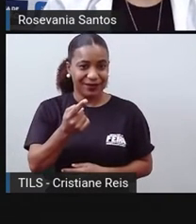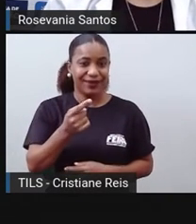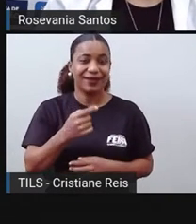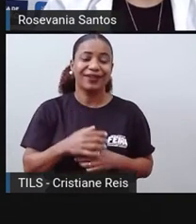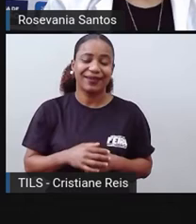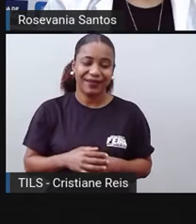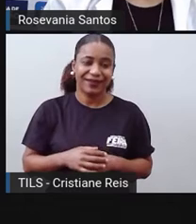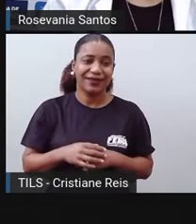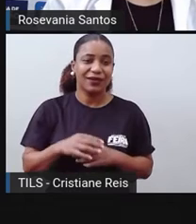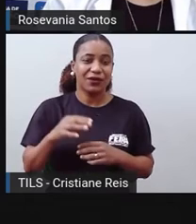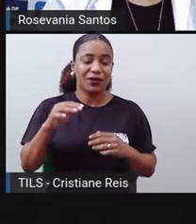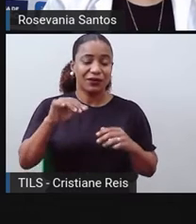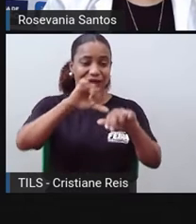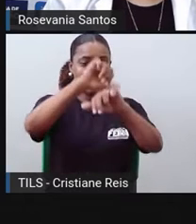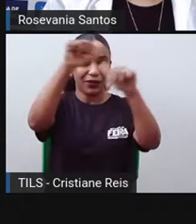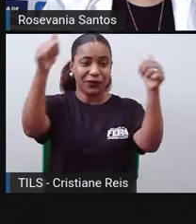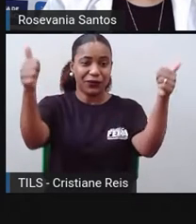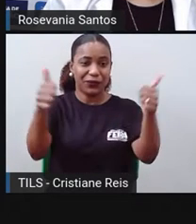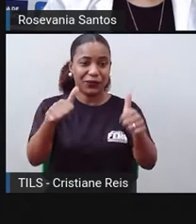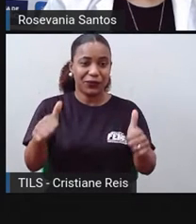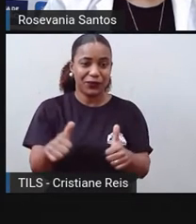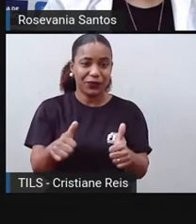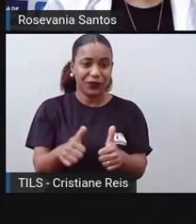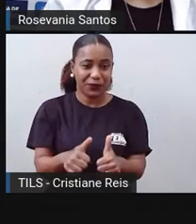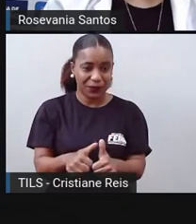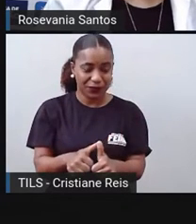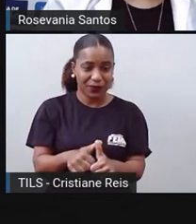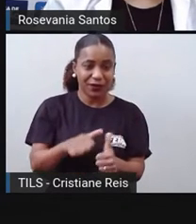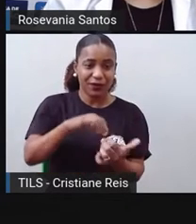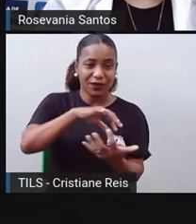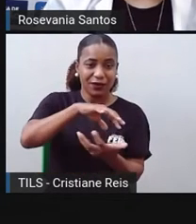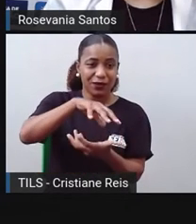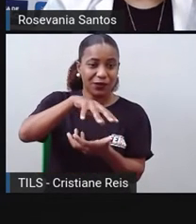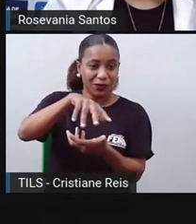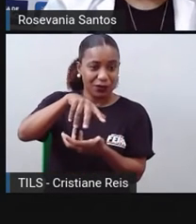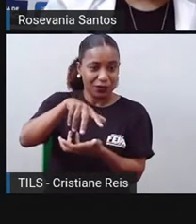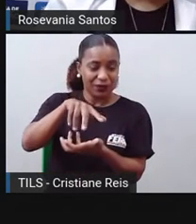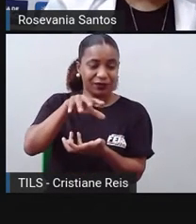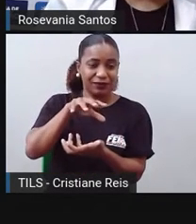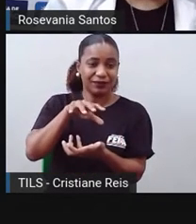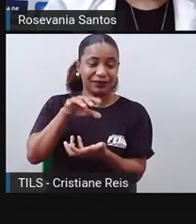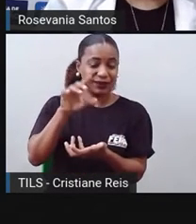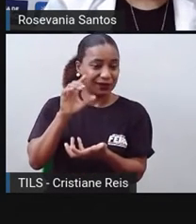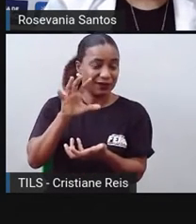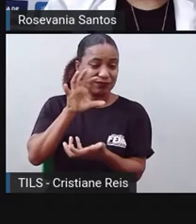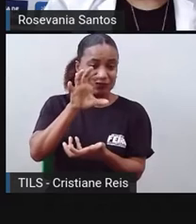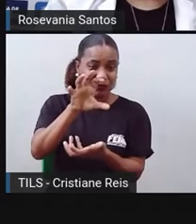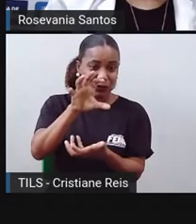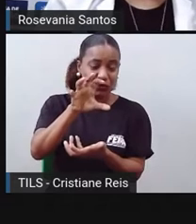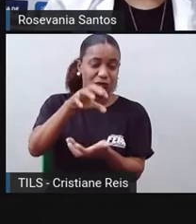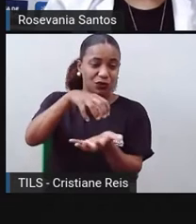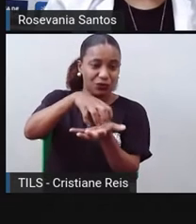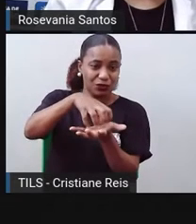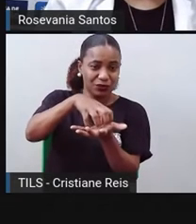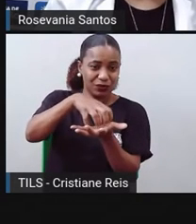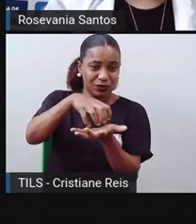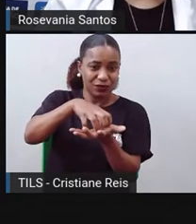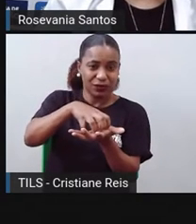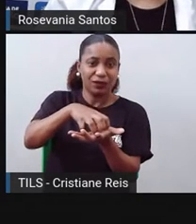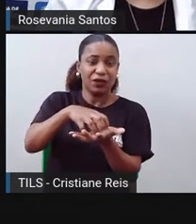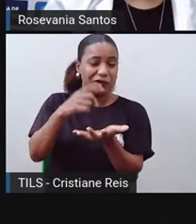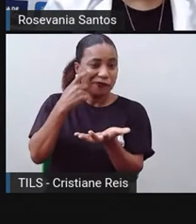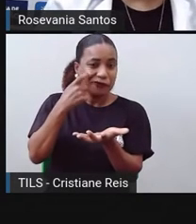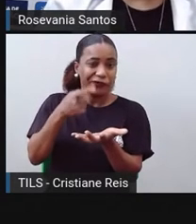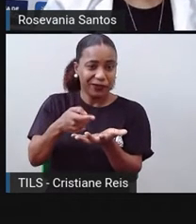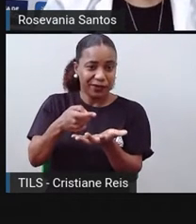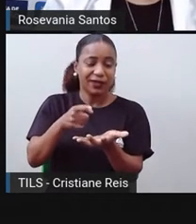dessa região e é uma zona continental, ou seja, eu tenho terras embaixo dessa camada grossa,